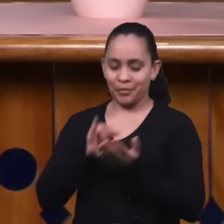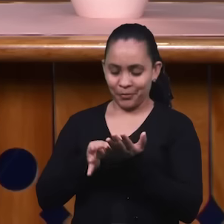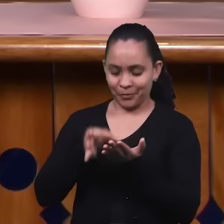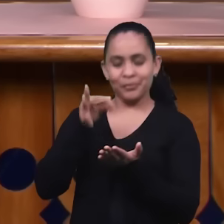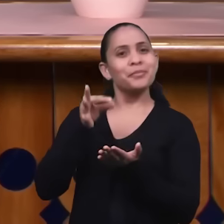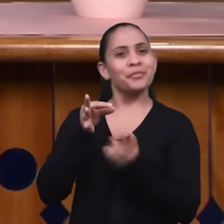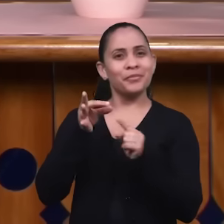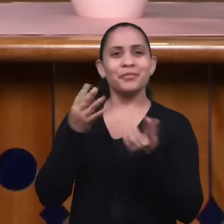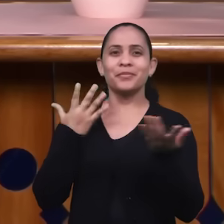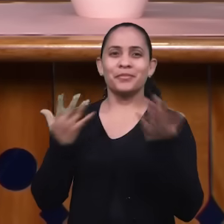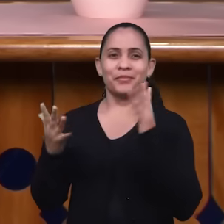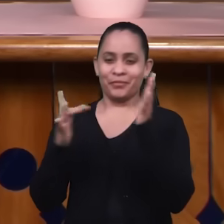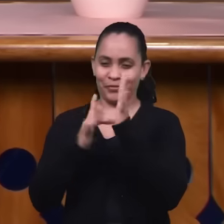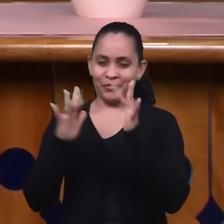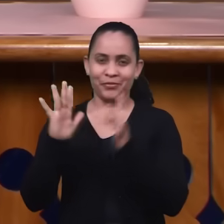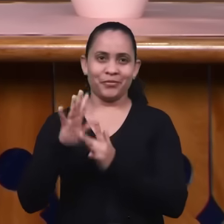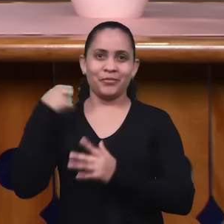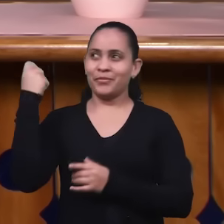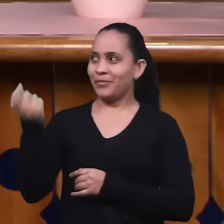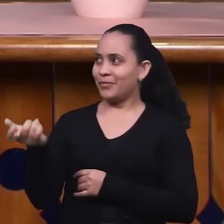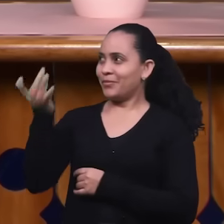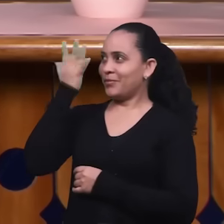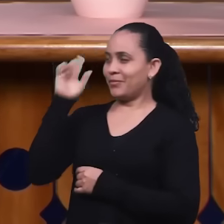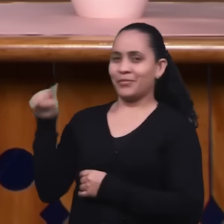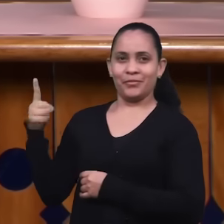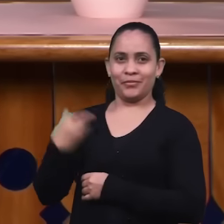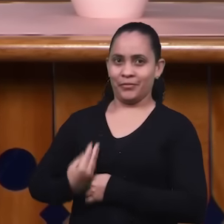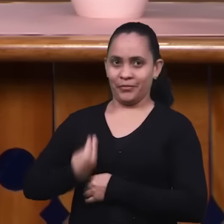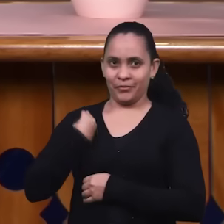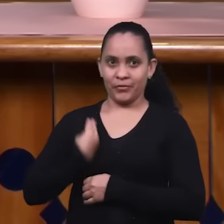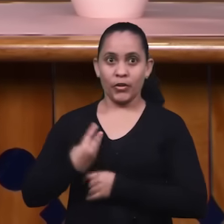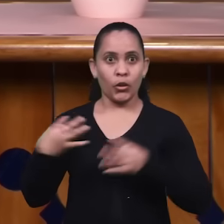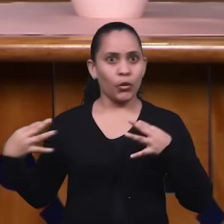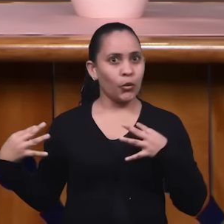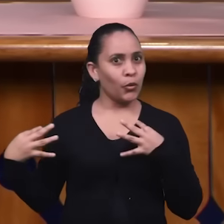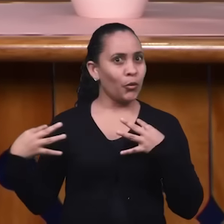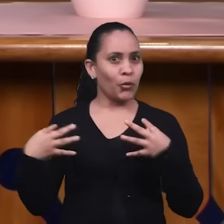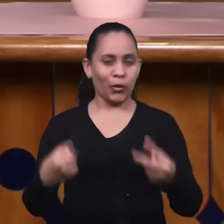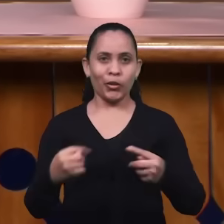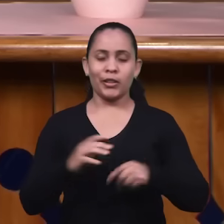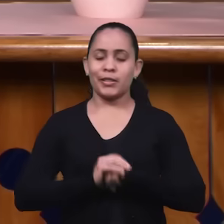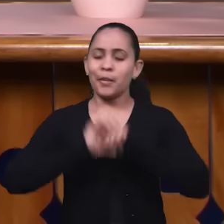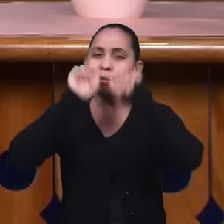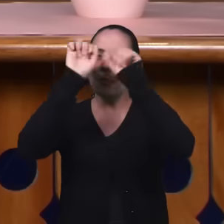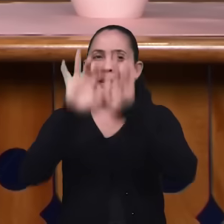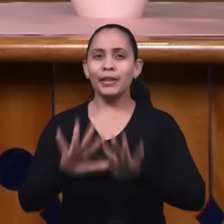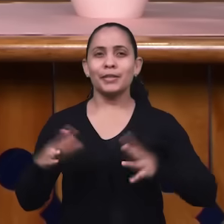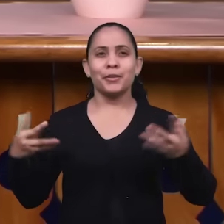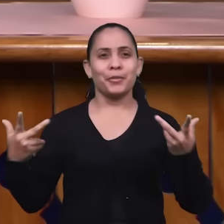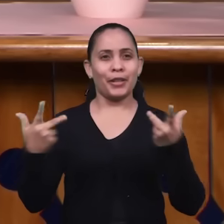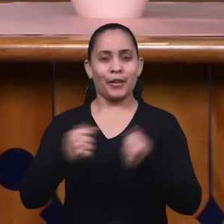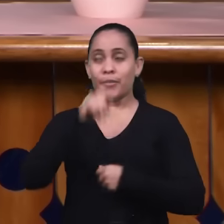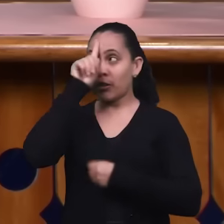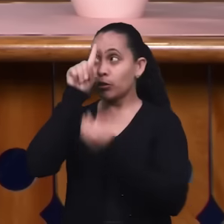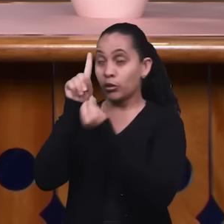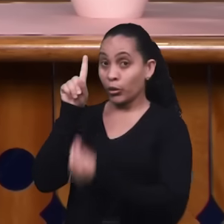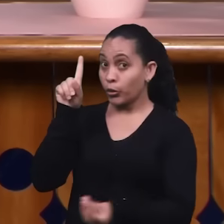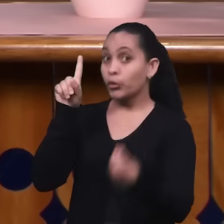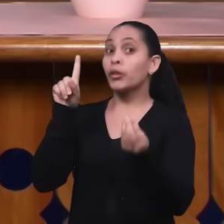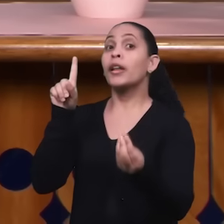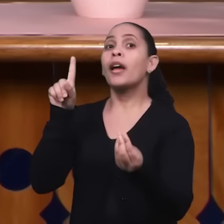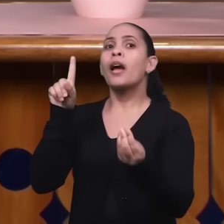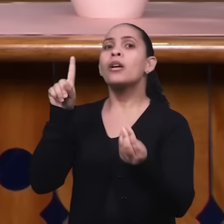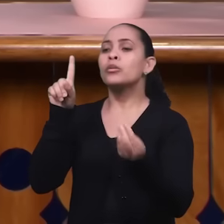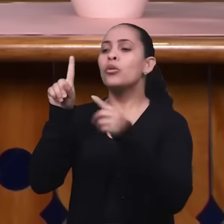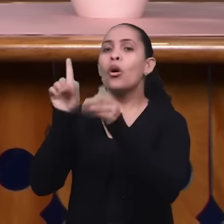Senhor Jesus, revelado no nosso meio. Então, todo esse tesouro, isso que o Senhor tem nos dado, o Senhor fala assim: olha, guarda